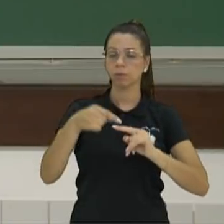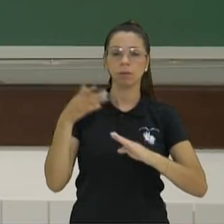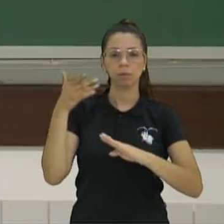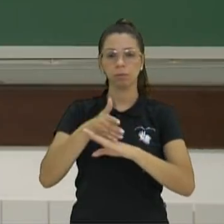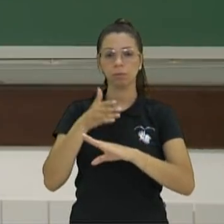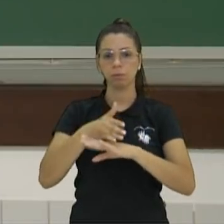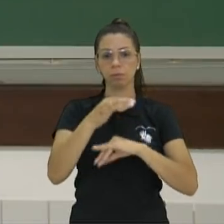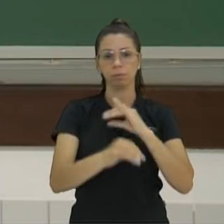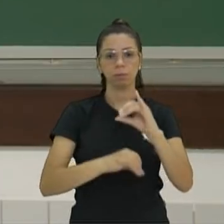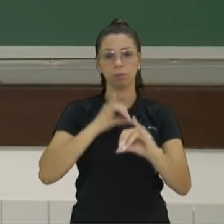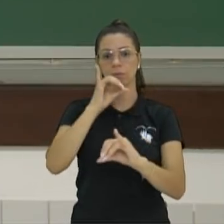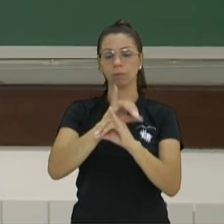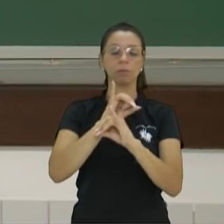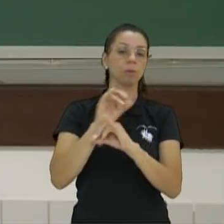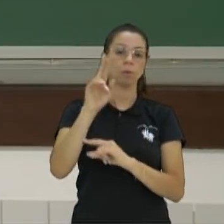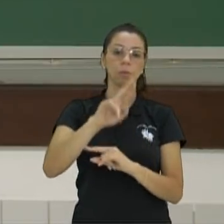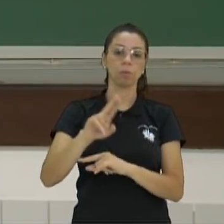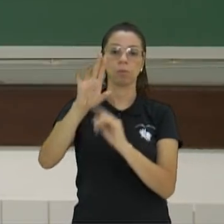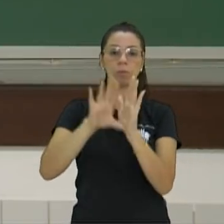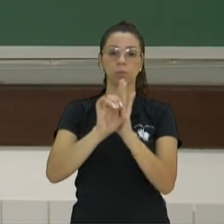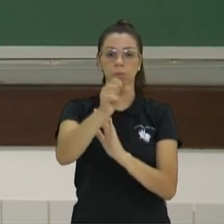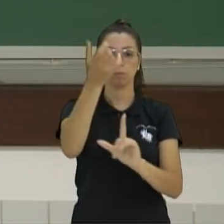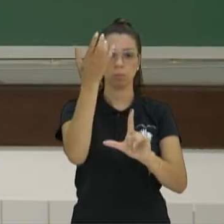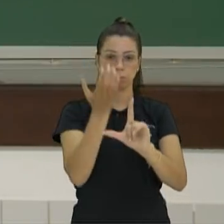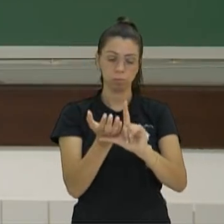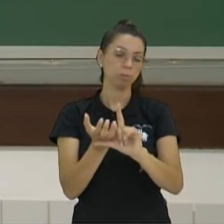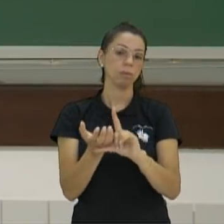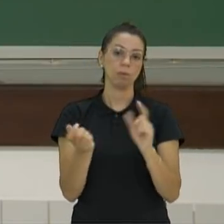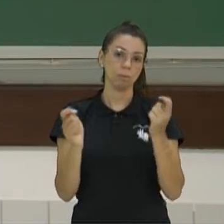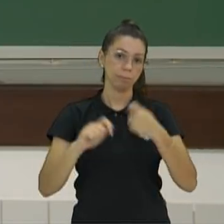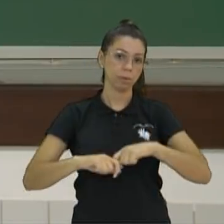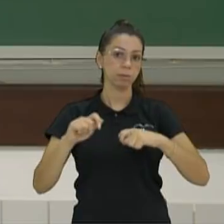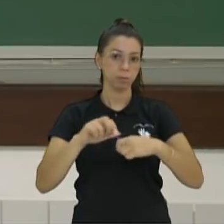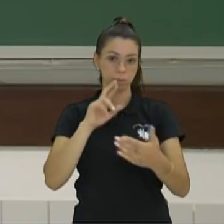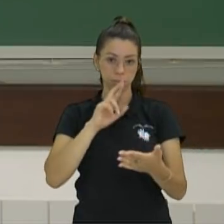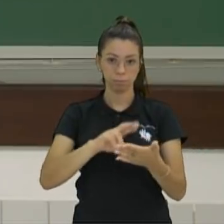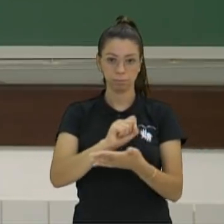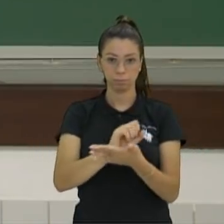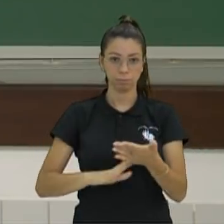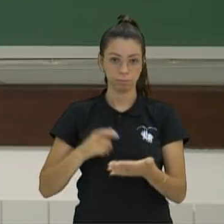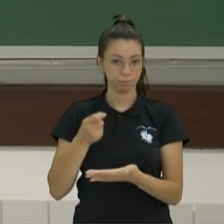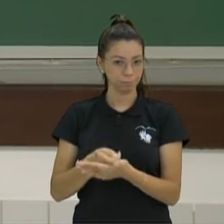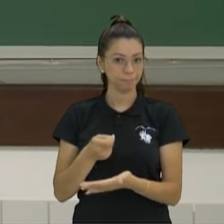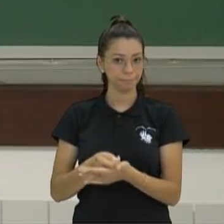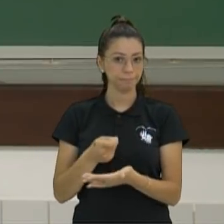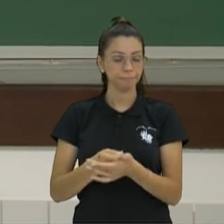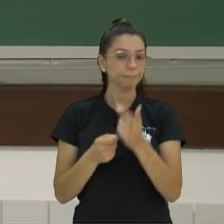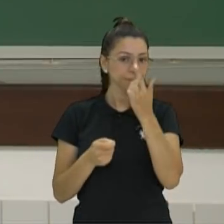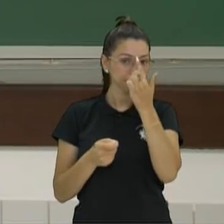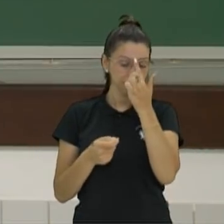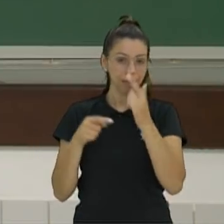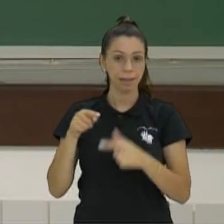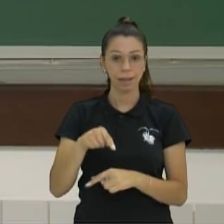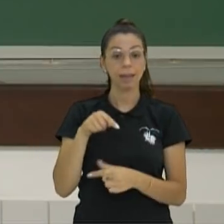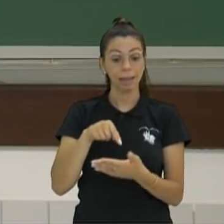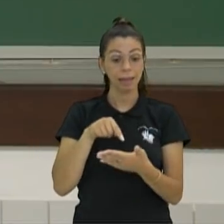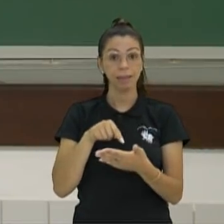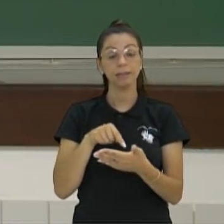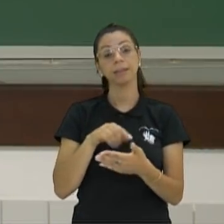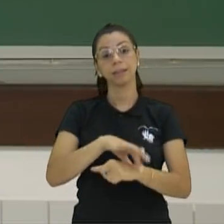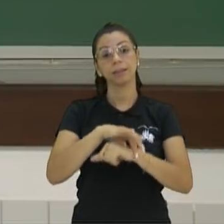acessa a internet, usa o Google Classroom, não deixe de fazer a atividade obrigatória, né? É ela que garante